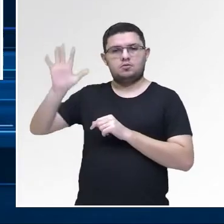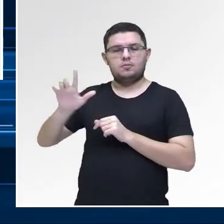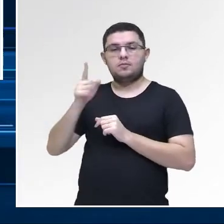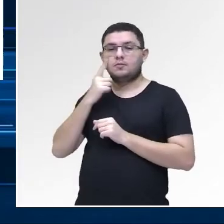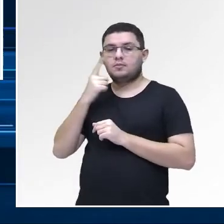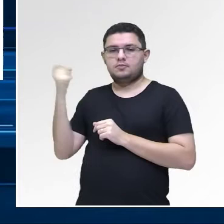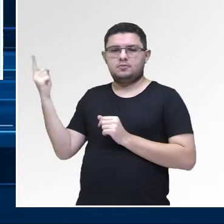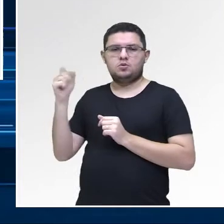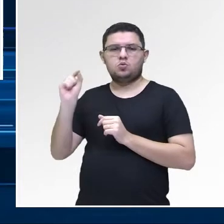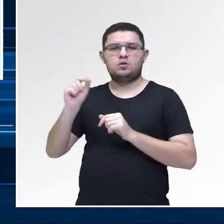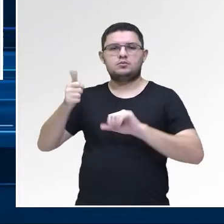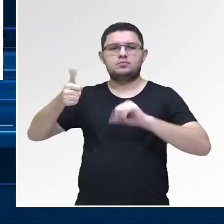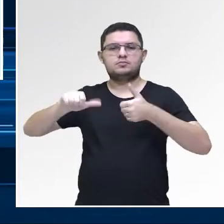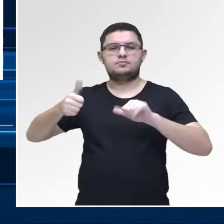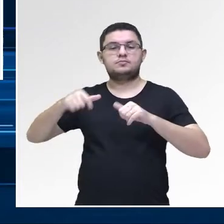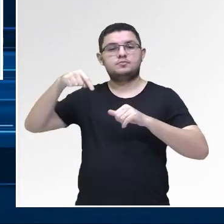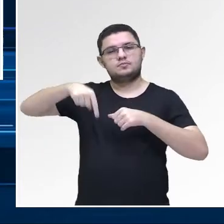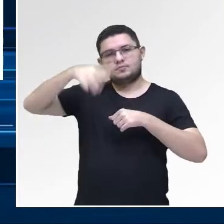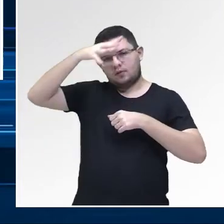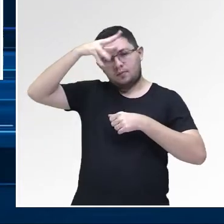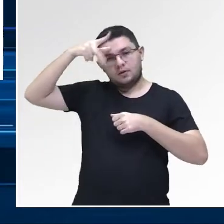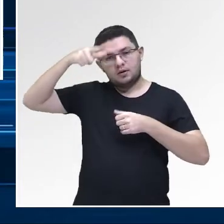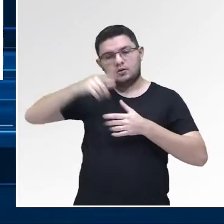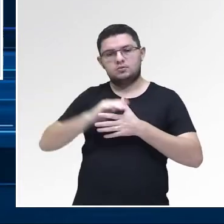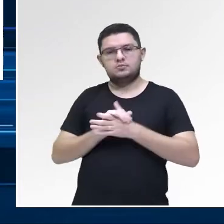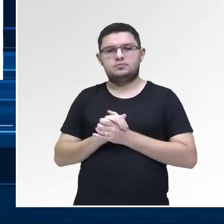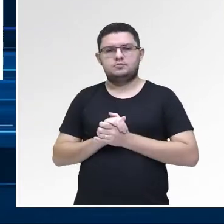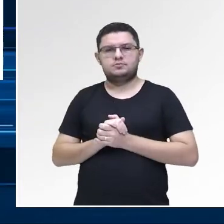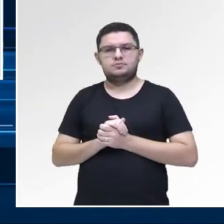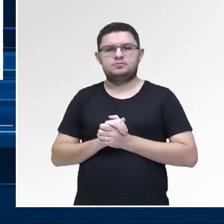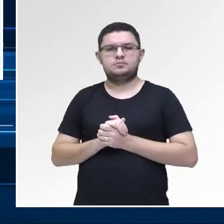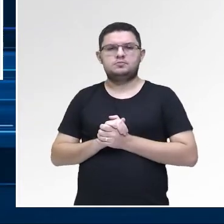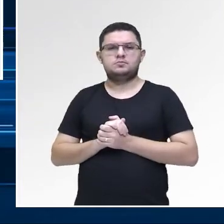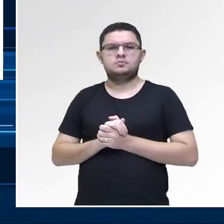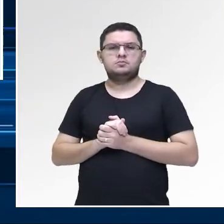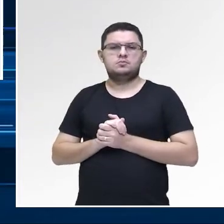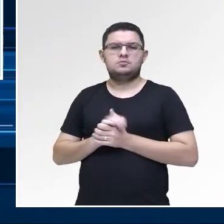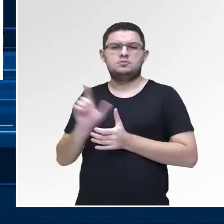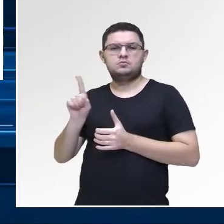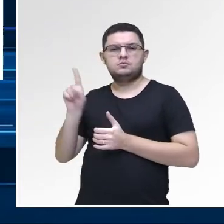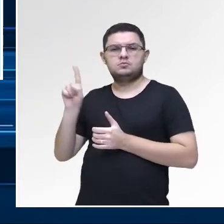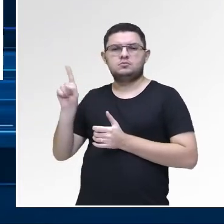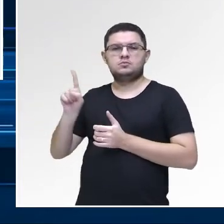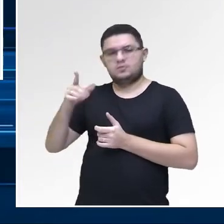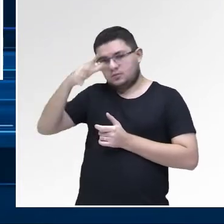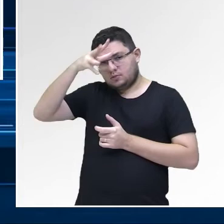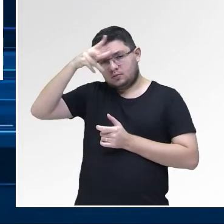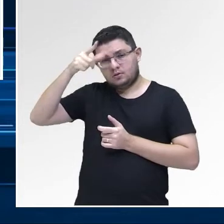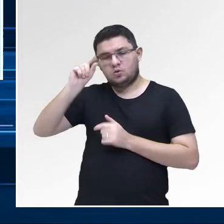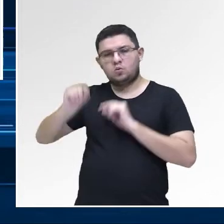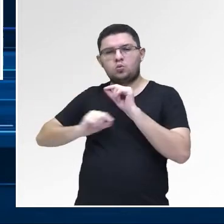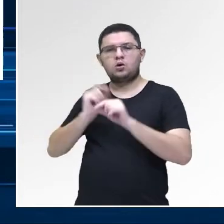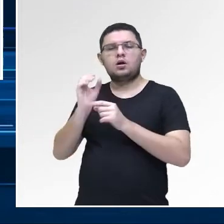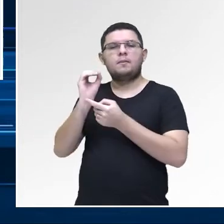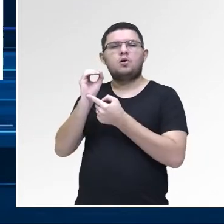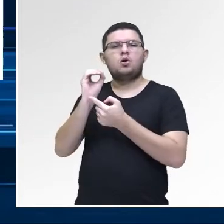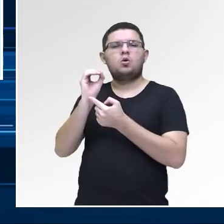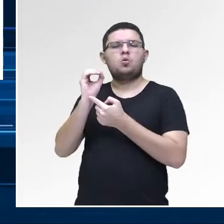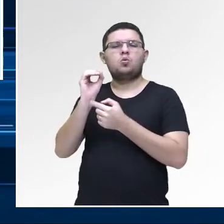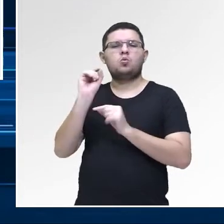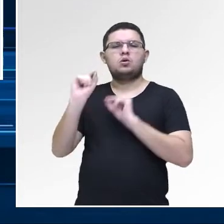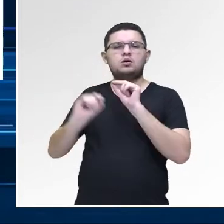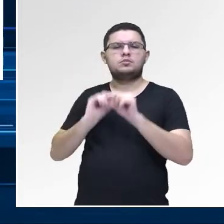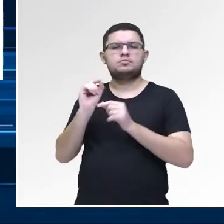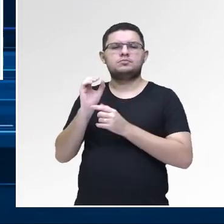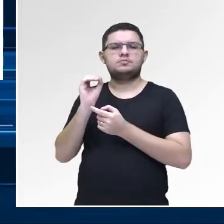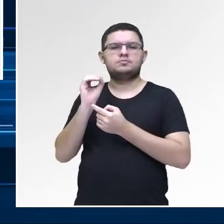olha Manaus, tá? Manaus aí, ó, tá com a bolinha. Deixa eu voltar